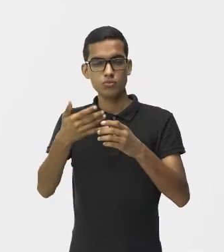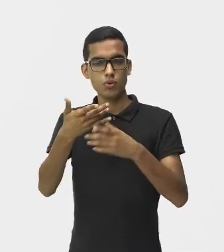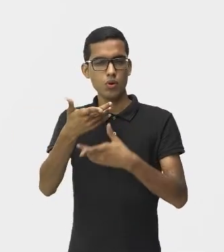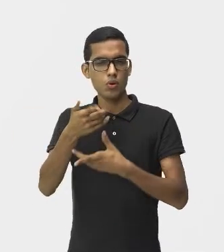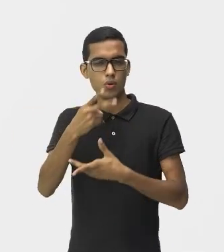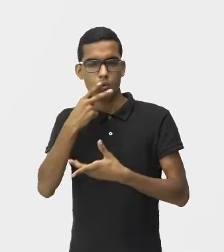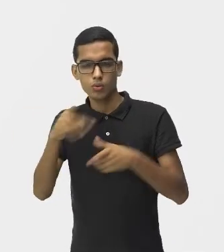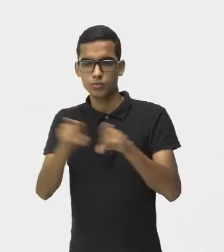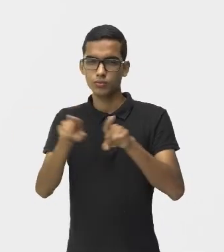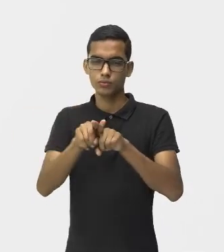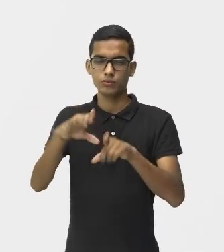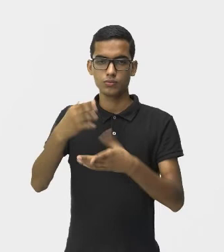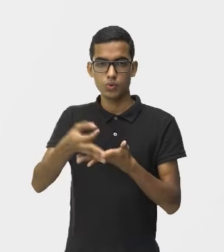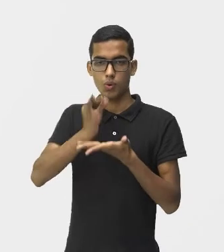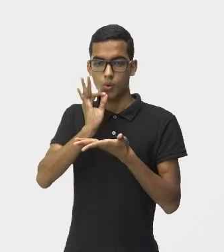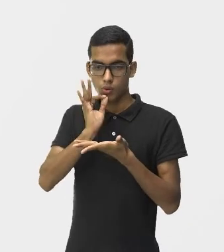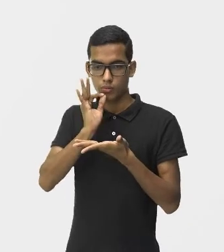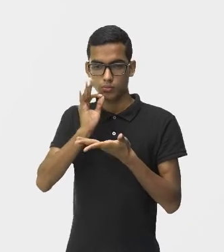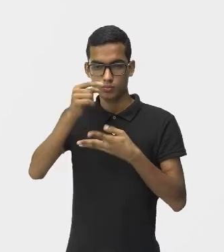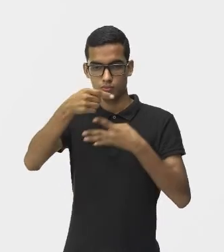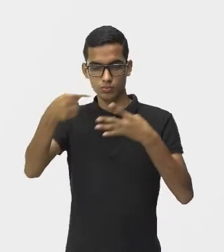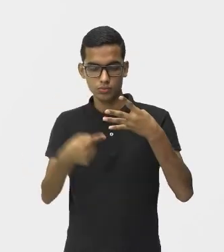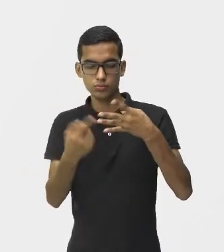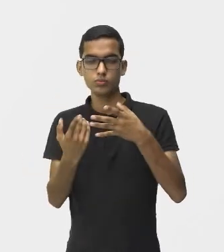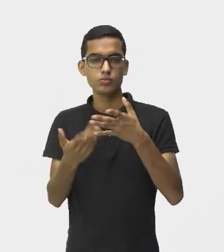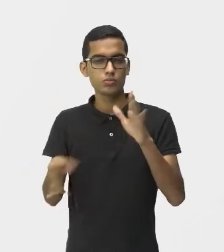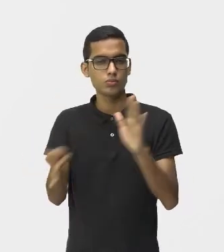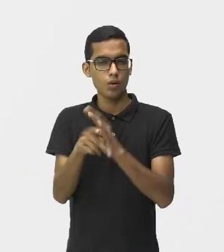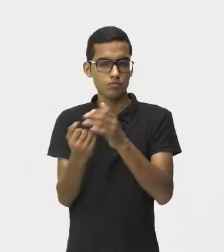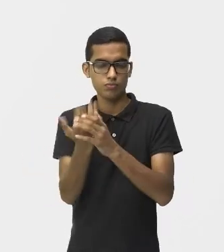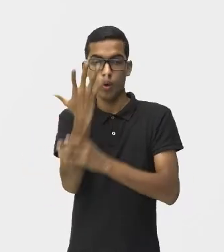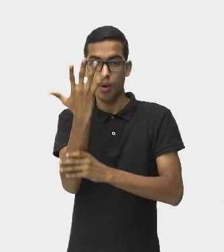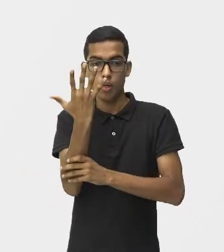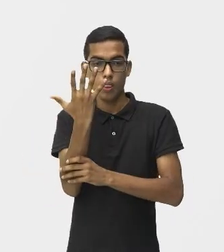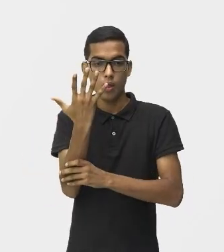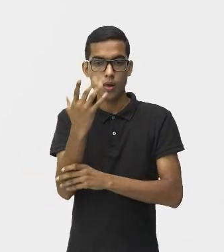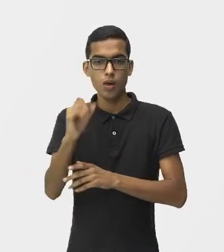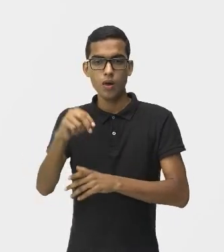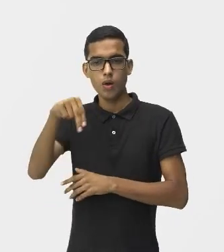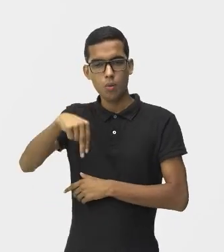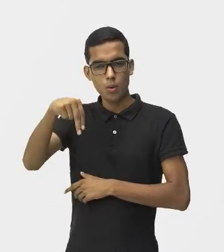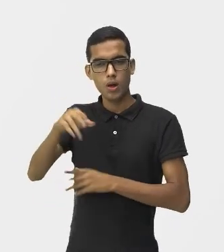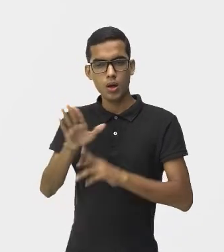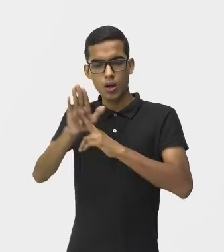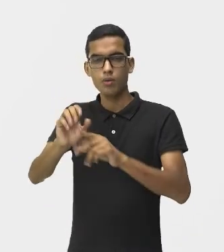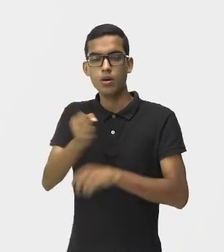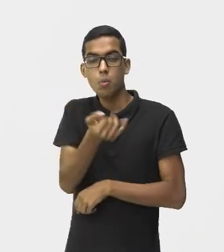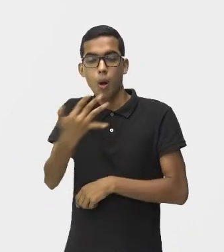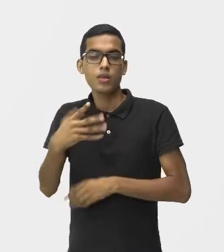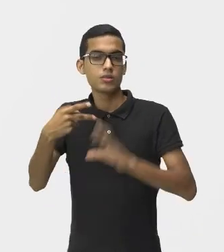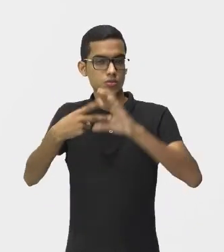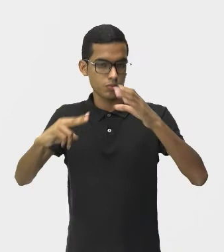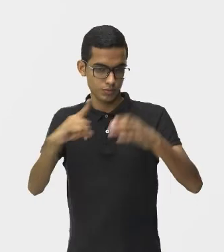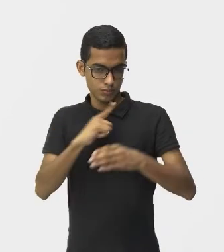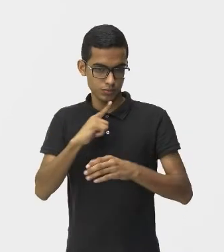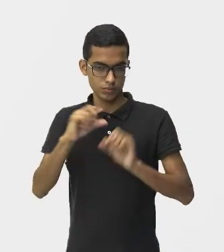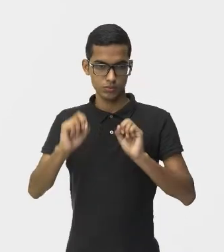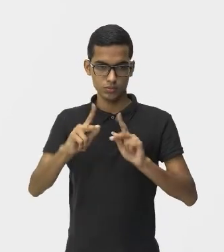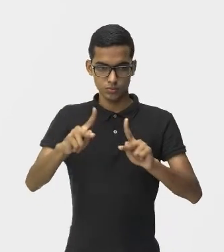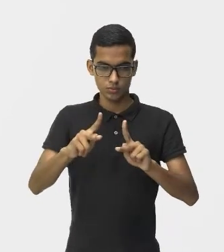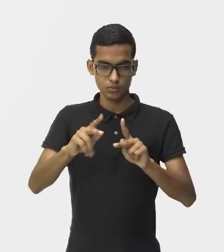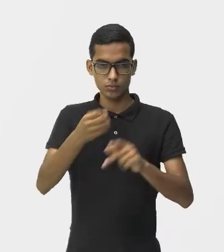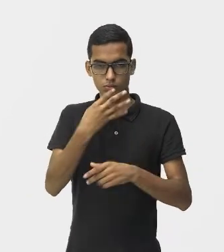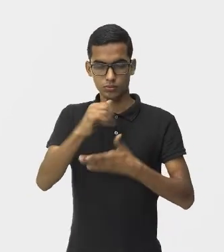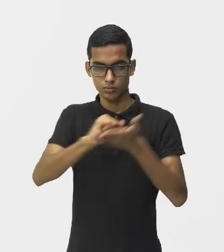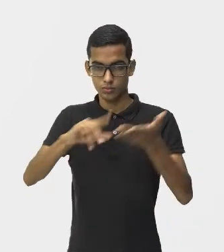pra gente essas plantas, né? Feijão, arroz, tabaco e café, e o N representa a quantidade de cromossomos. Tá? Então, uma